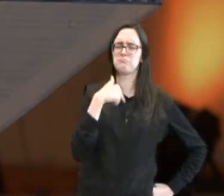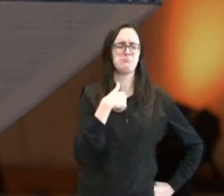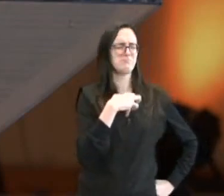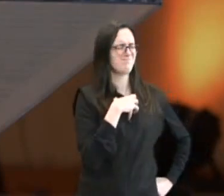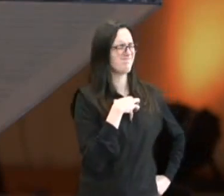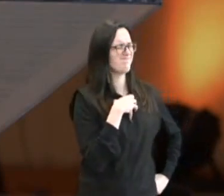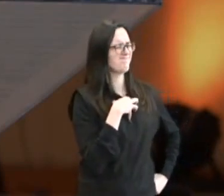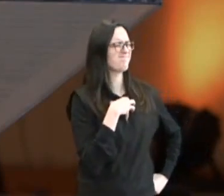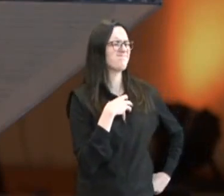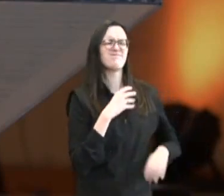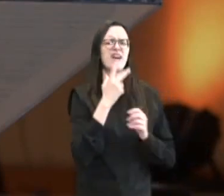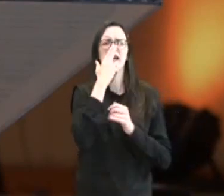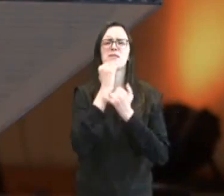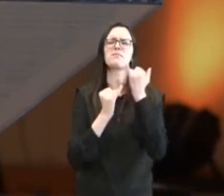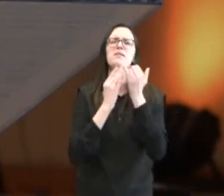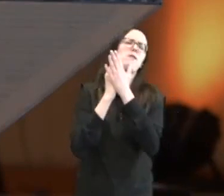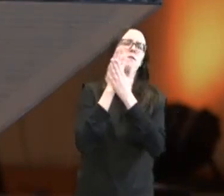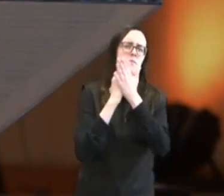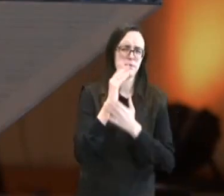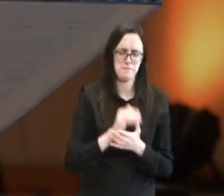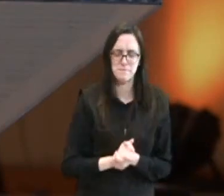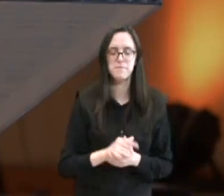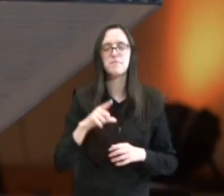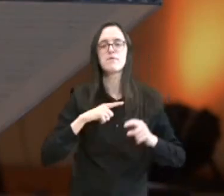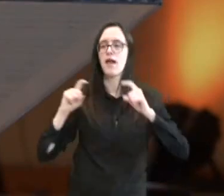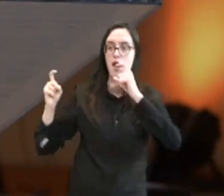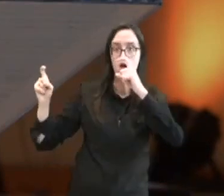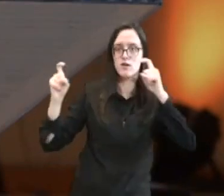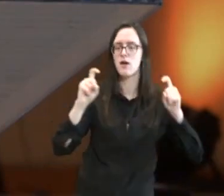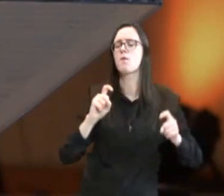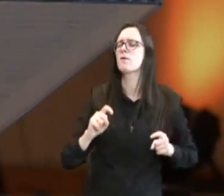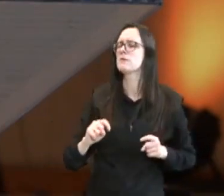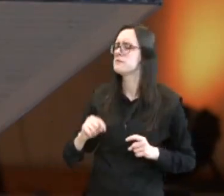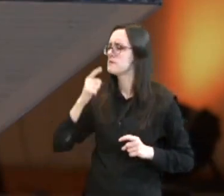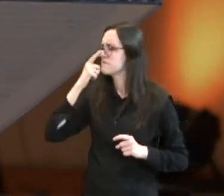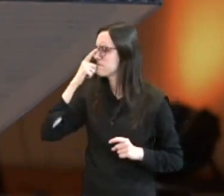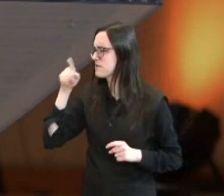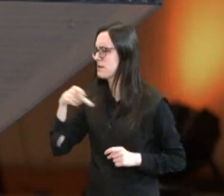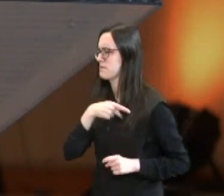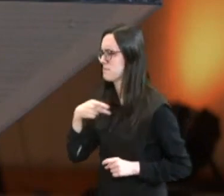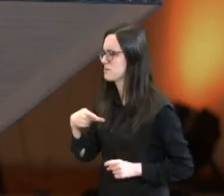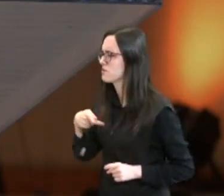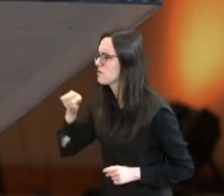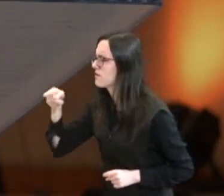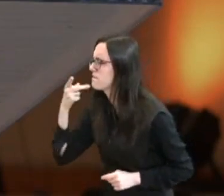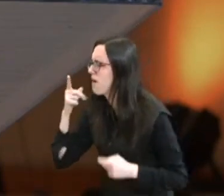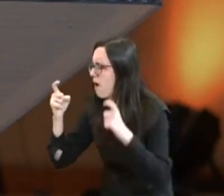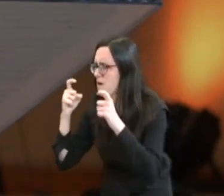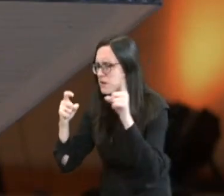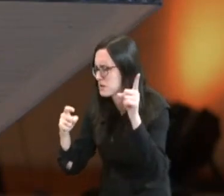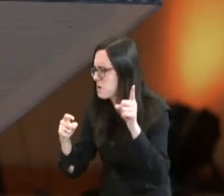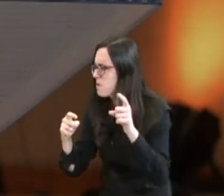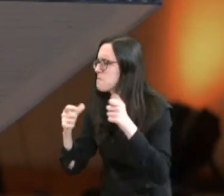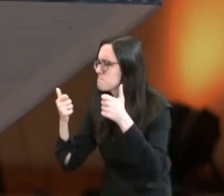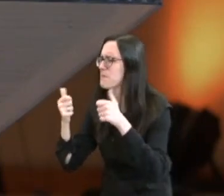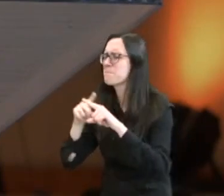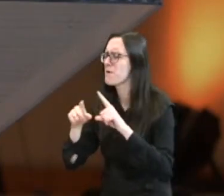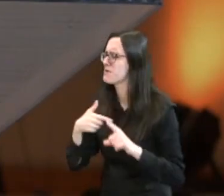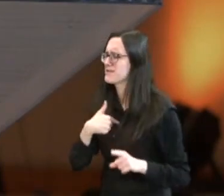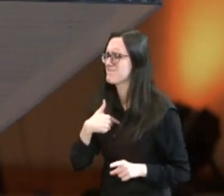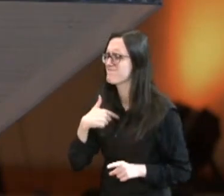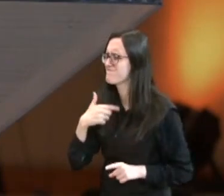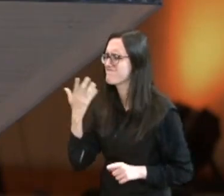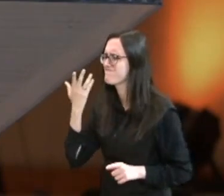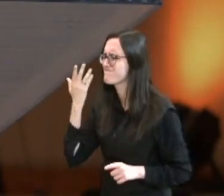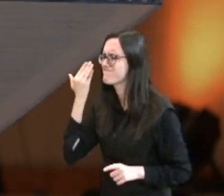satisfez. Aí quando foi após uma reunião nossa, eu falei: pastor, o senhor falou um negócio na reunião que não desceu.